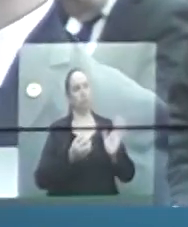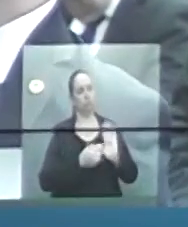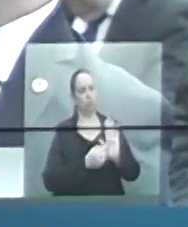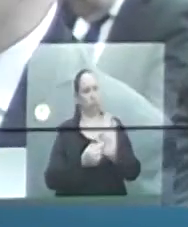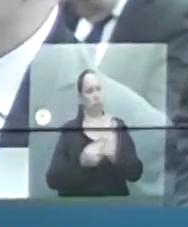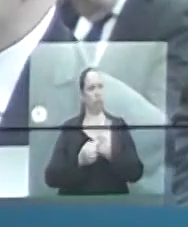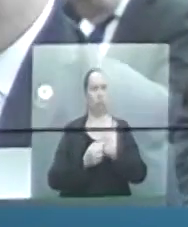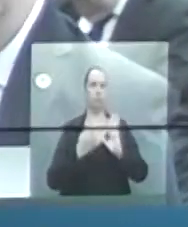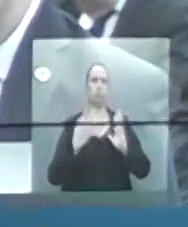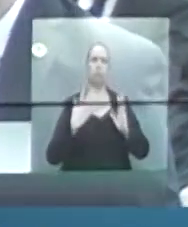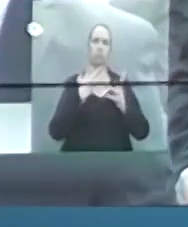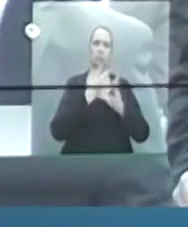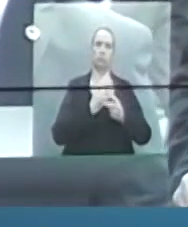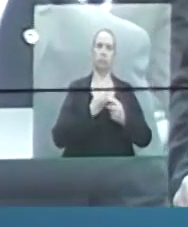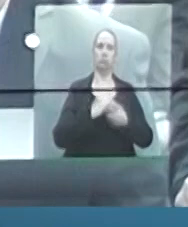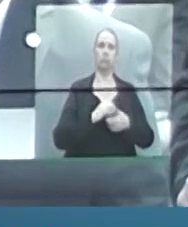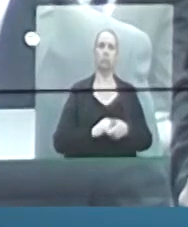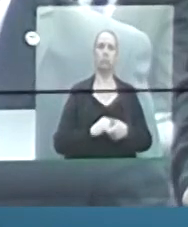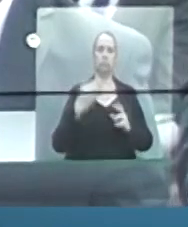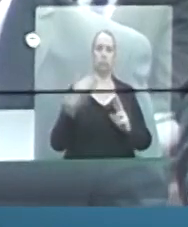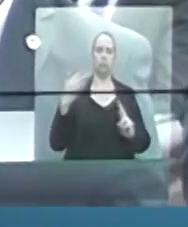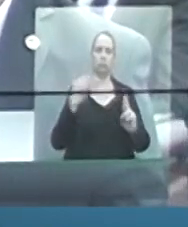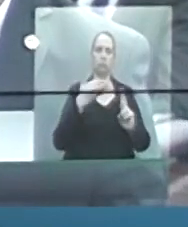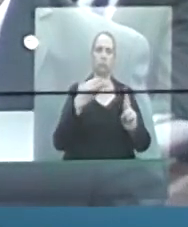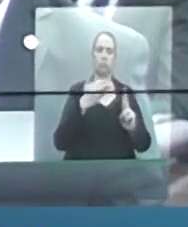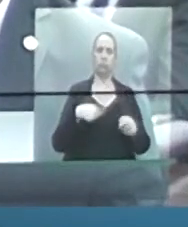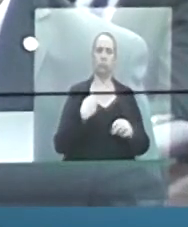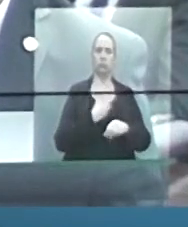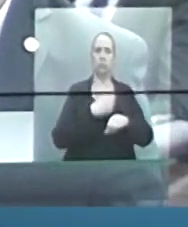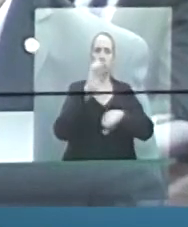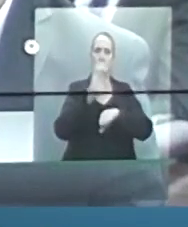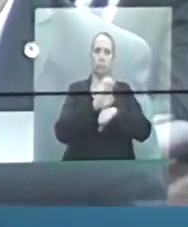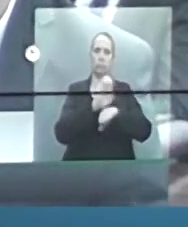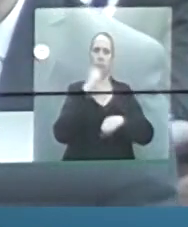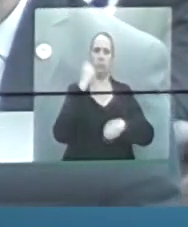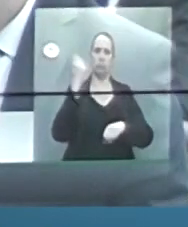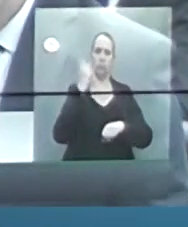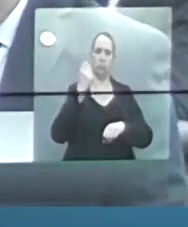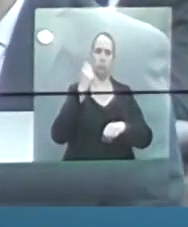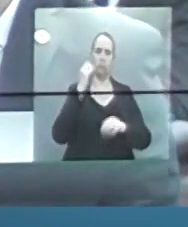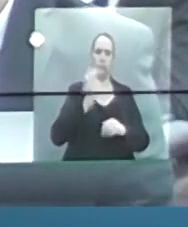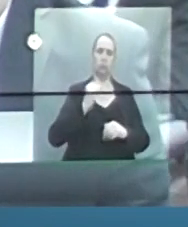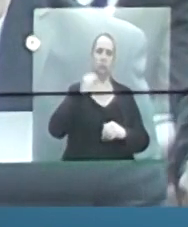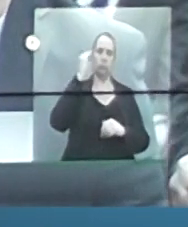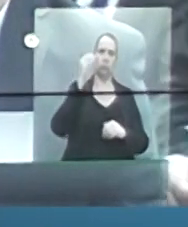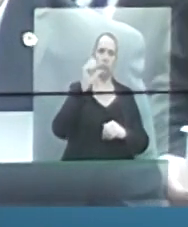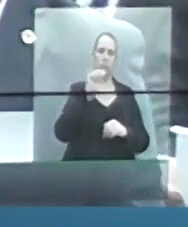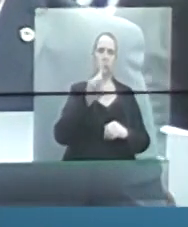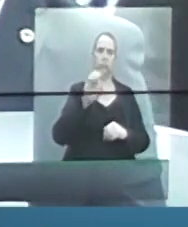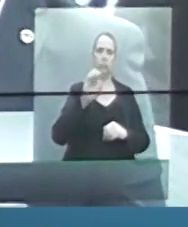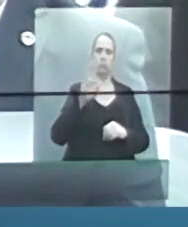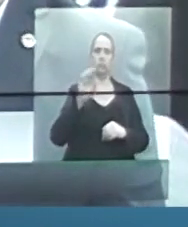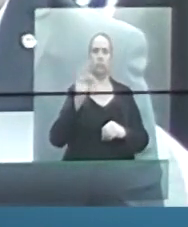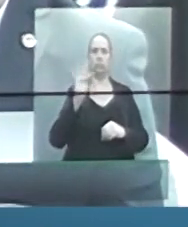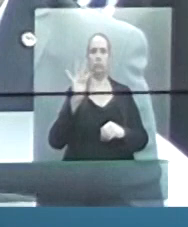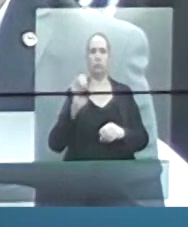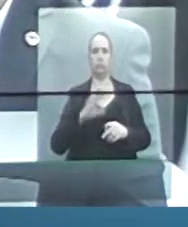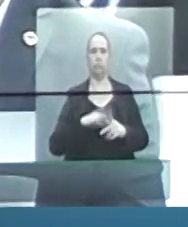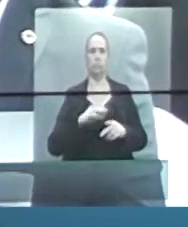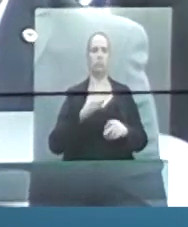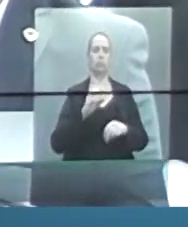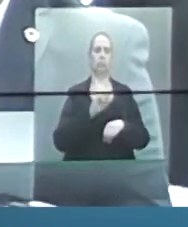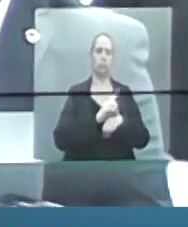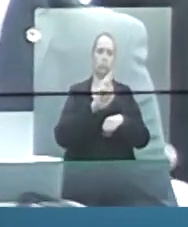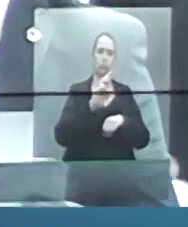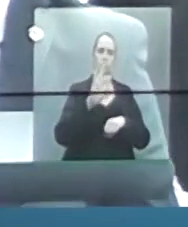é, né, uma referência do nosso estado do Rio Grande do Sul. Desembargador Alberto, o Rubem, a Regina,